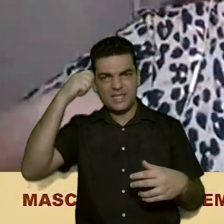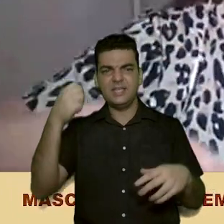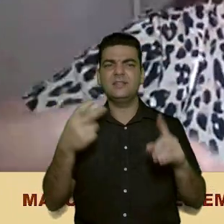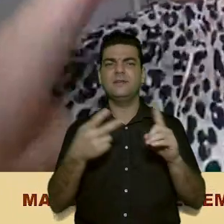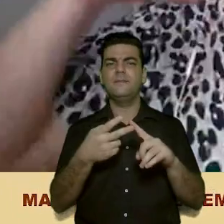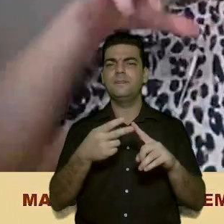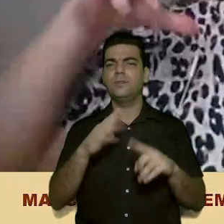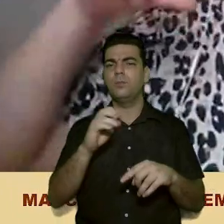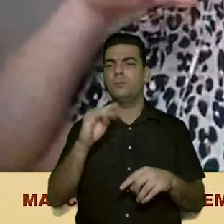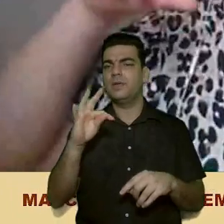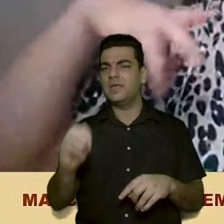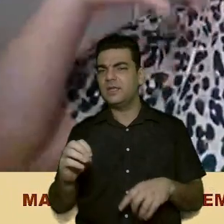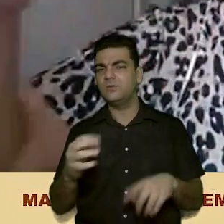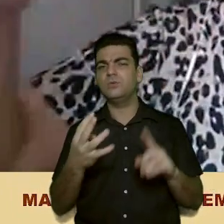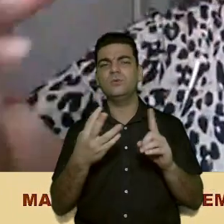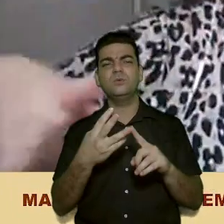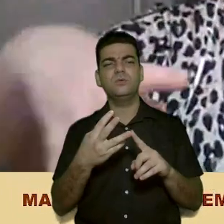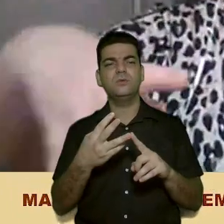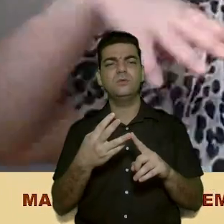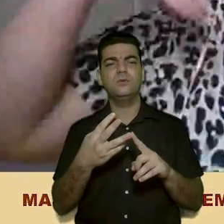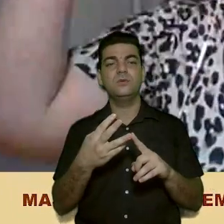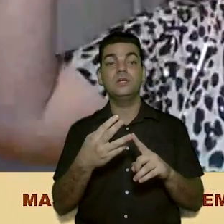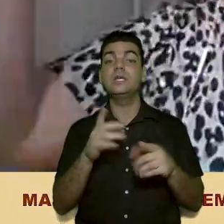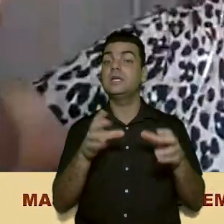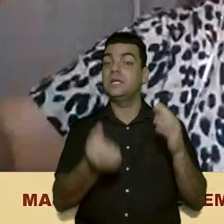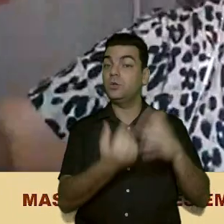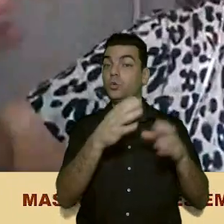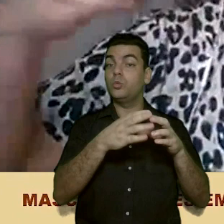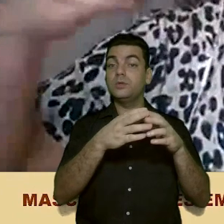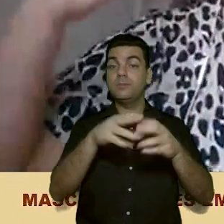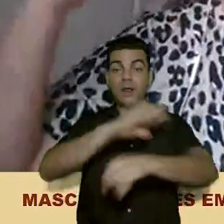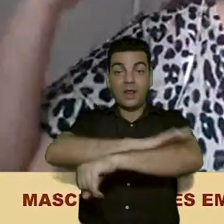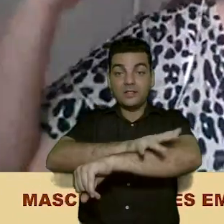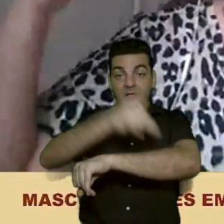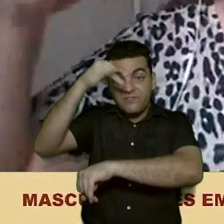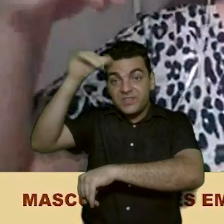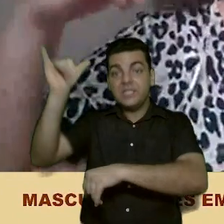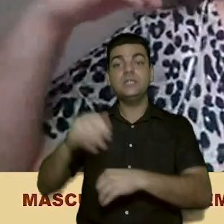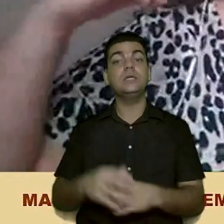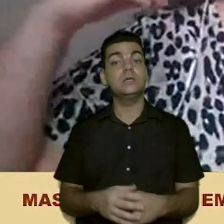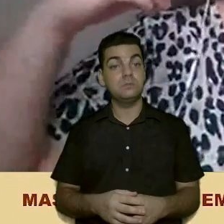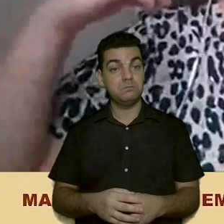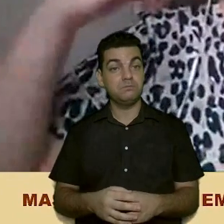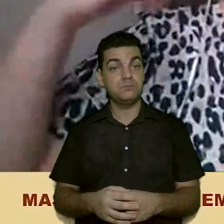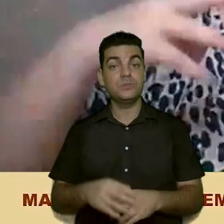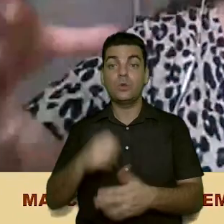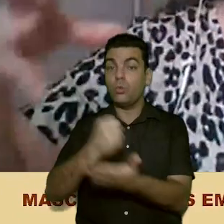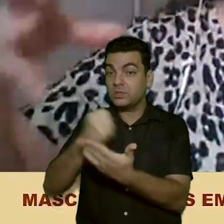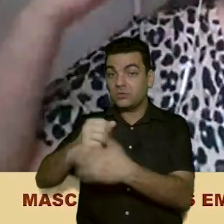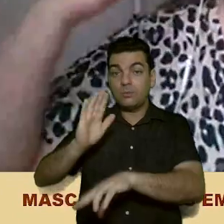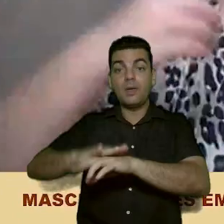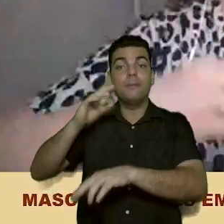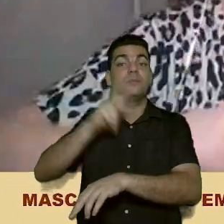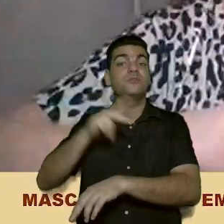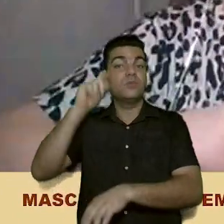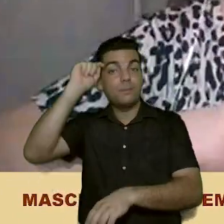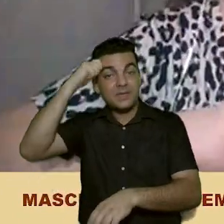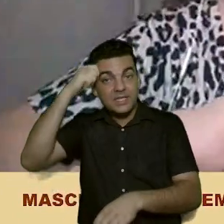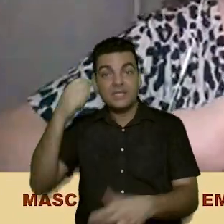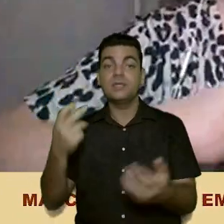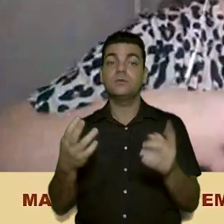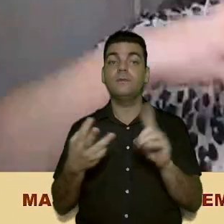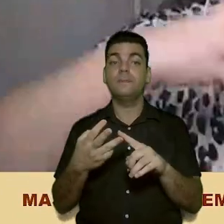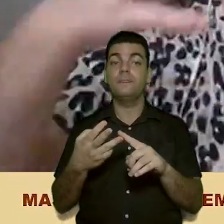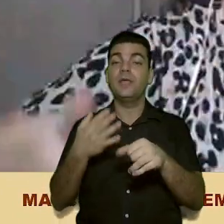elite, no bojo do Black Lives Matter, depois do caso do Beto Freitas aqui no Carrefour, criaram comissões